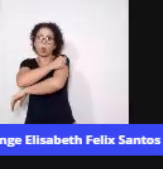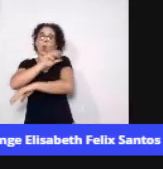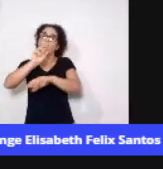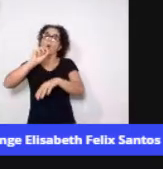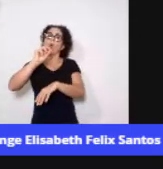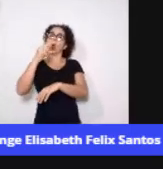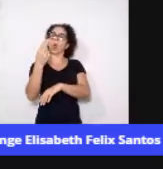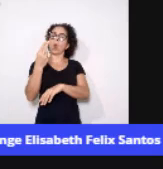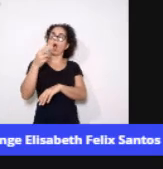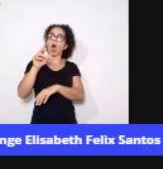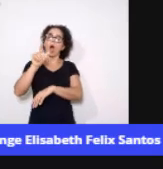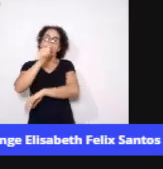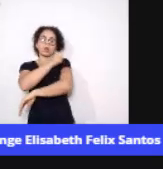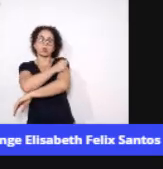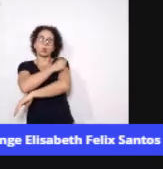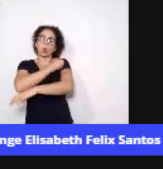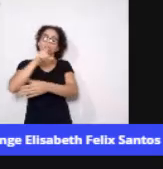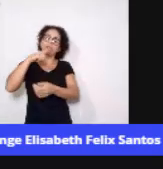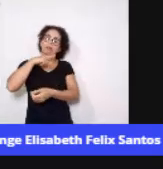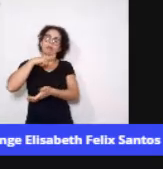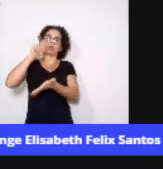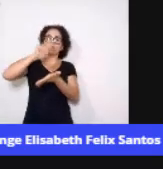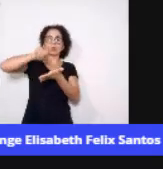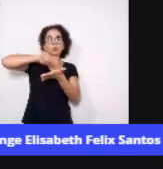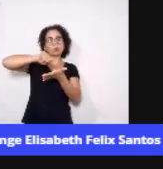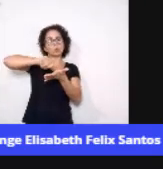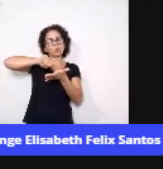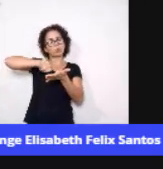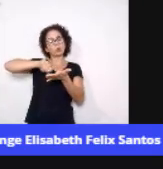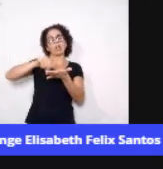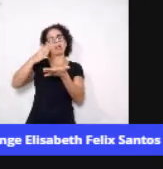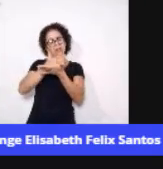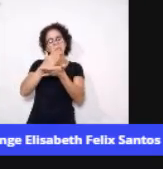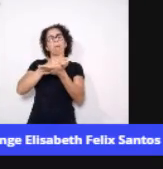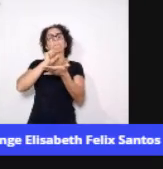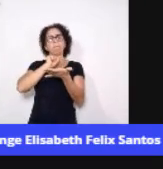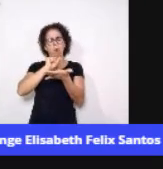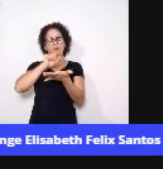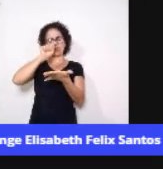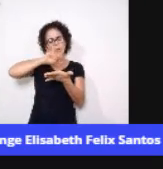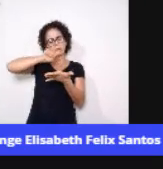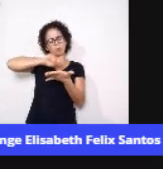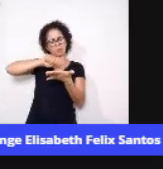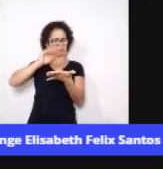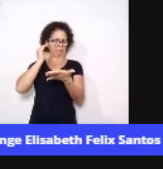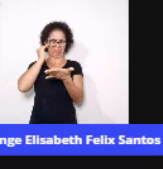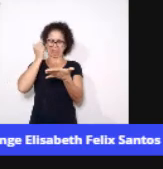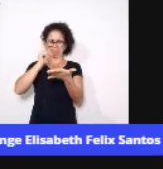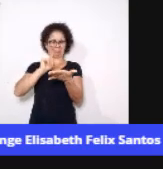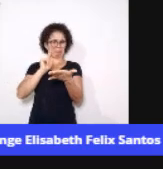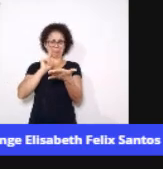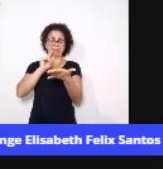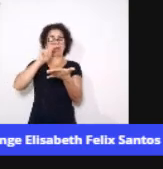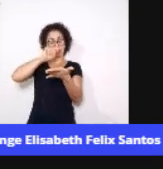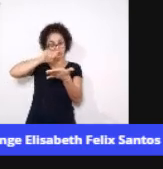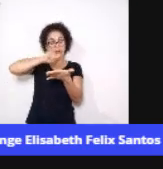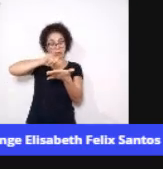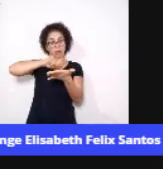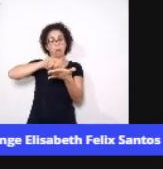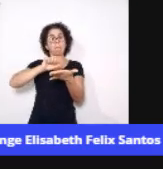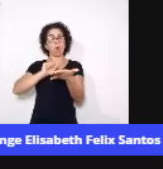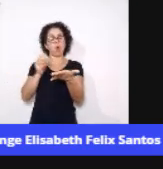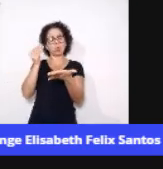campo. Nesse caderno, você pode anotar aquilo que você não compreendeu. E aquilo também que o pai